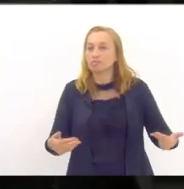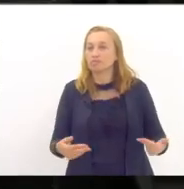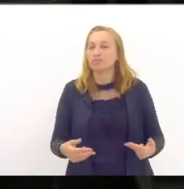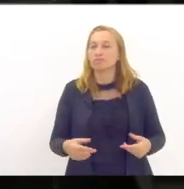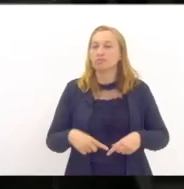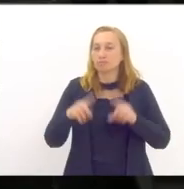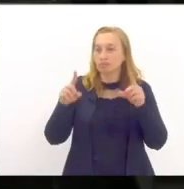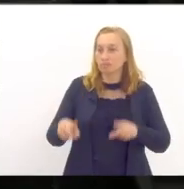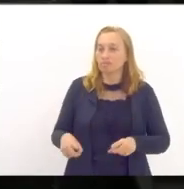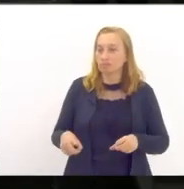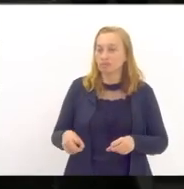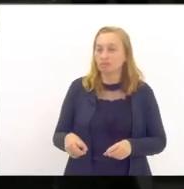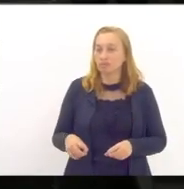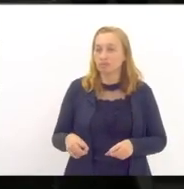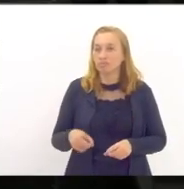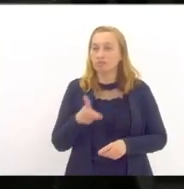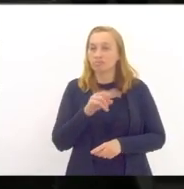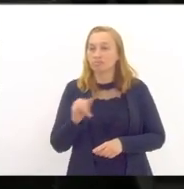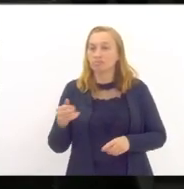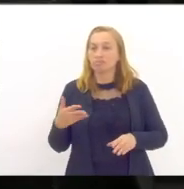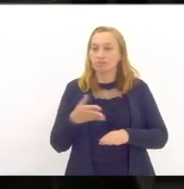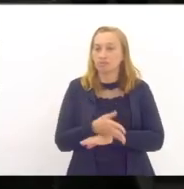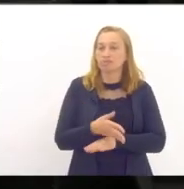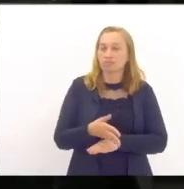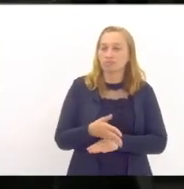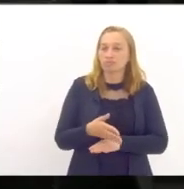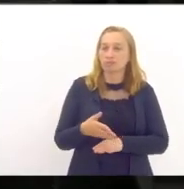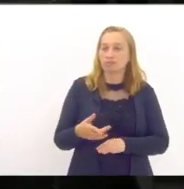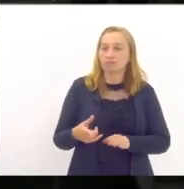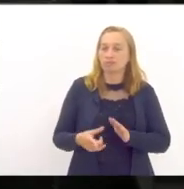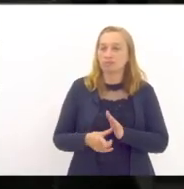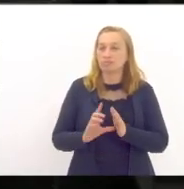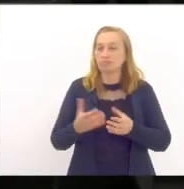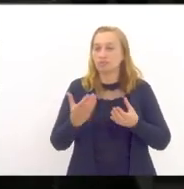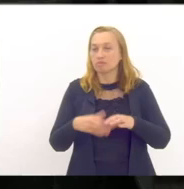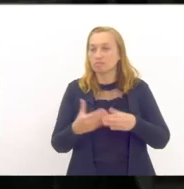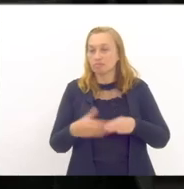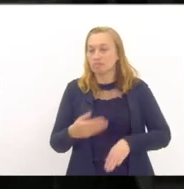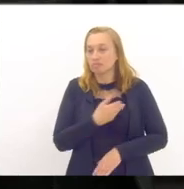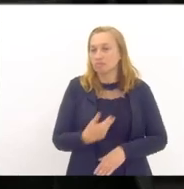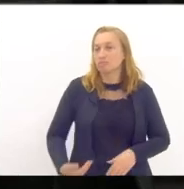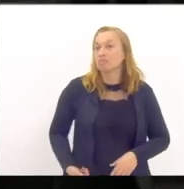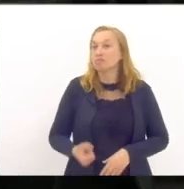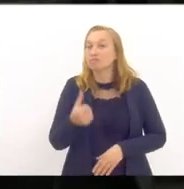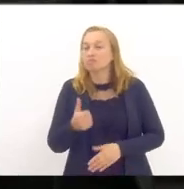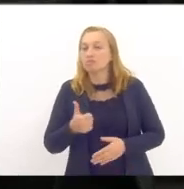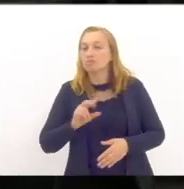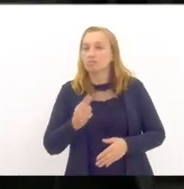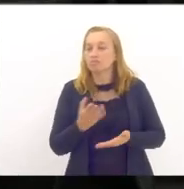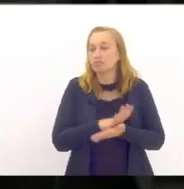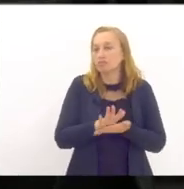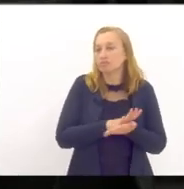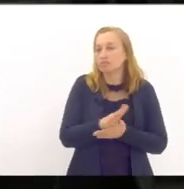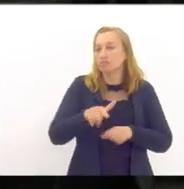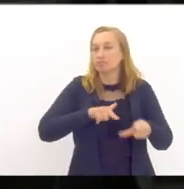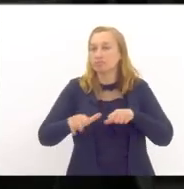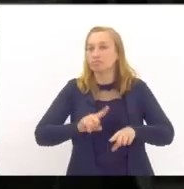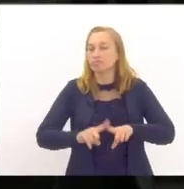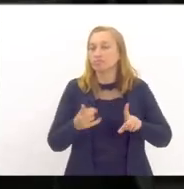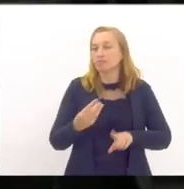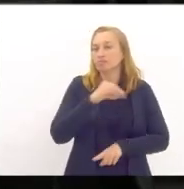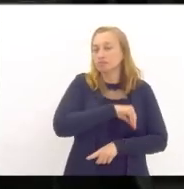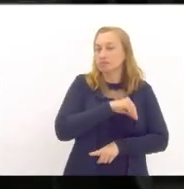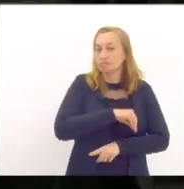servidores efetivos com data de admissão anterior à exigência do concurso público, que pouco ou nada trabalhavam, mas que tinham